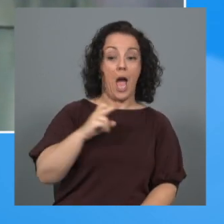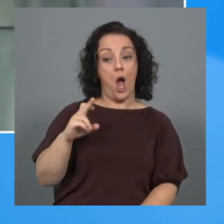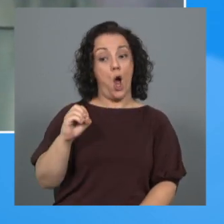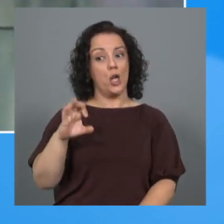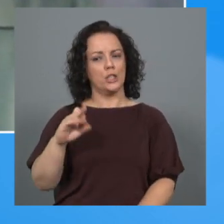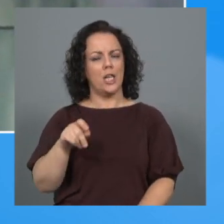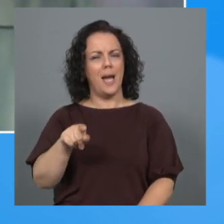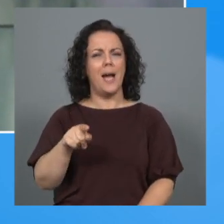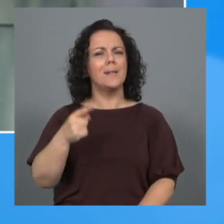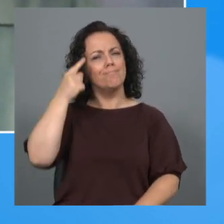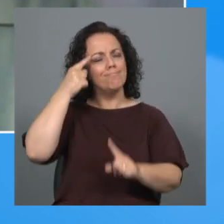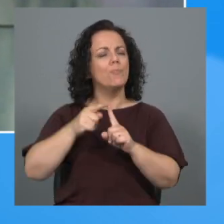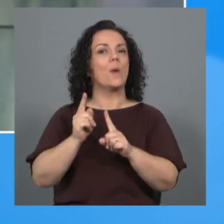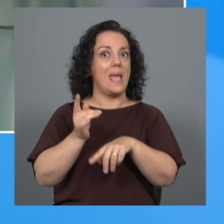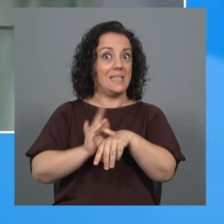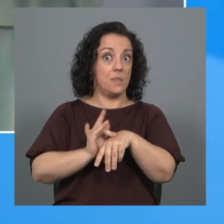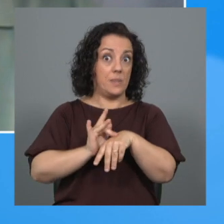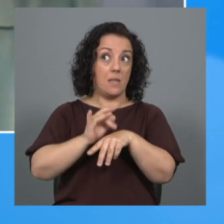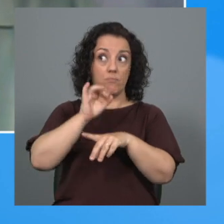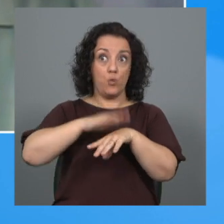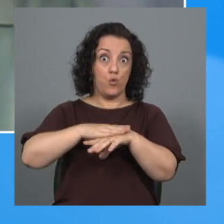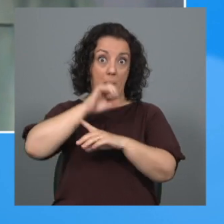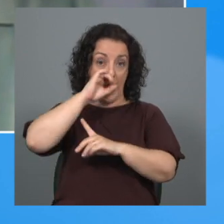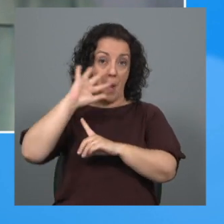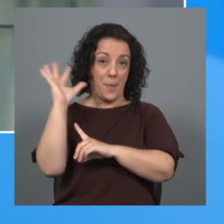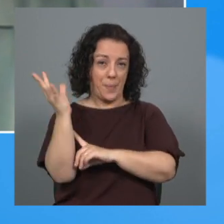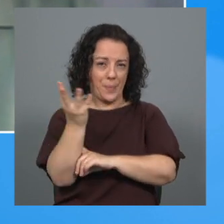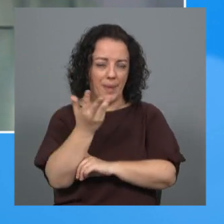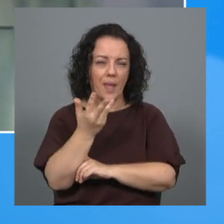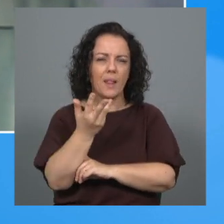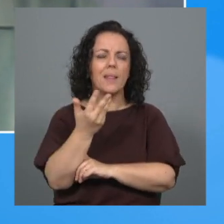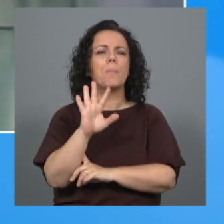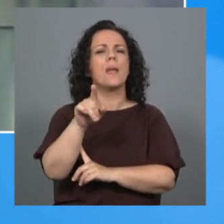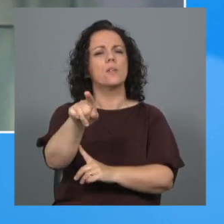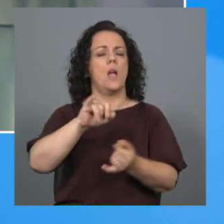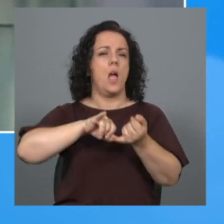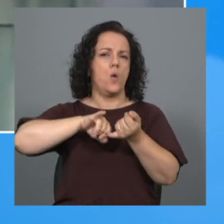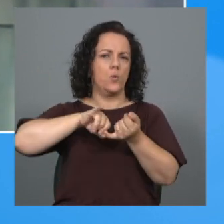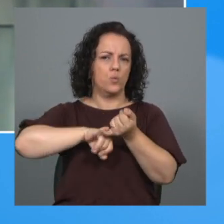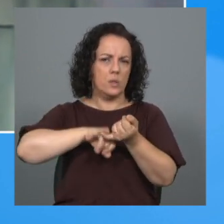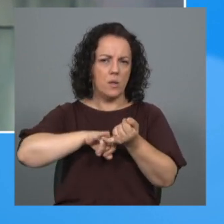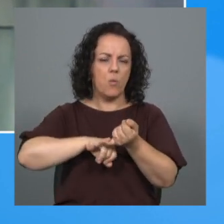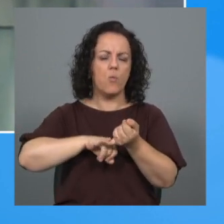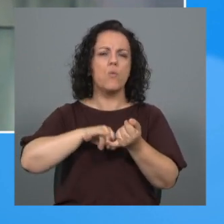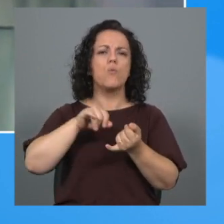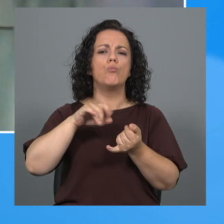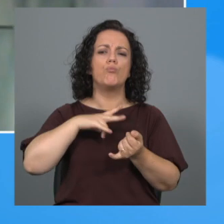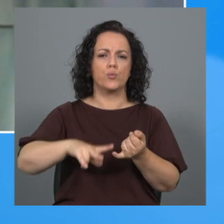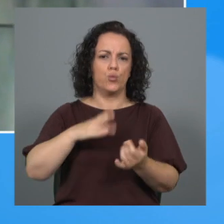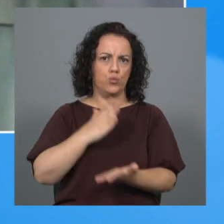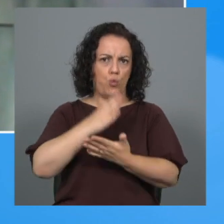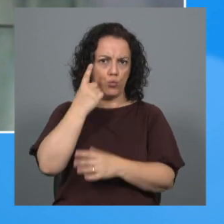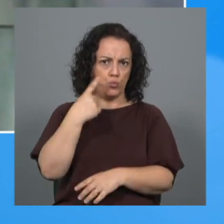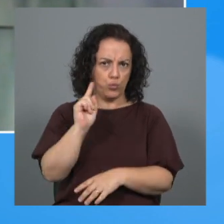sensibilidade pela casa comum, pelo ambiente. A Rocha é uma organização que não cabe apenas em Portugal,